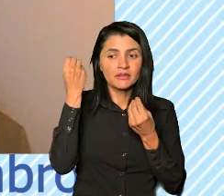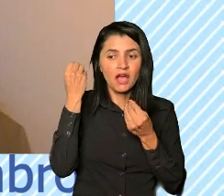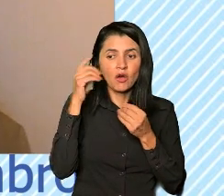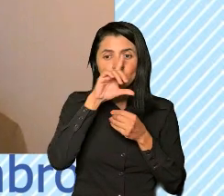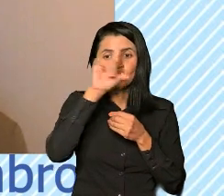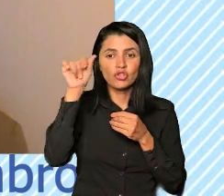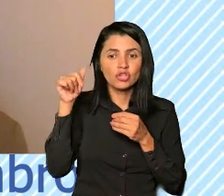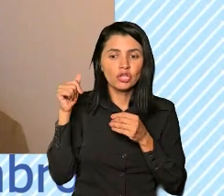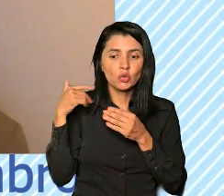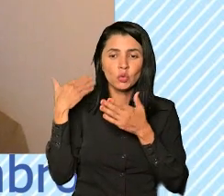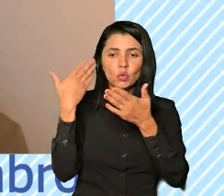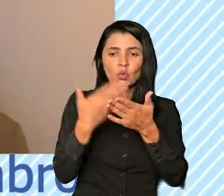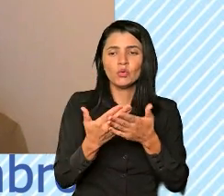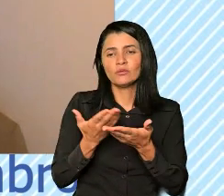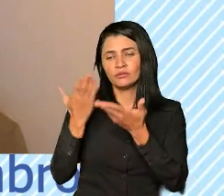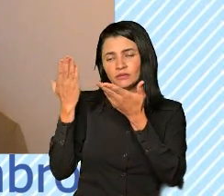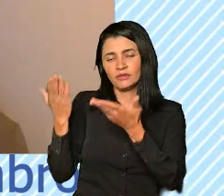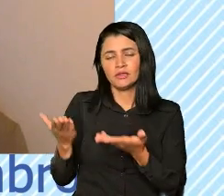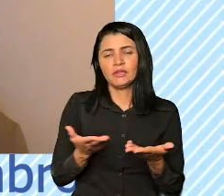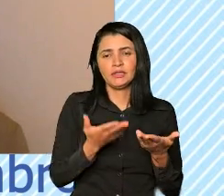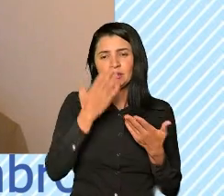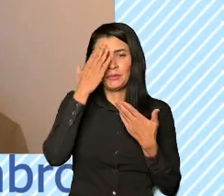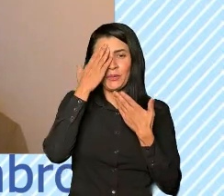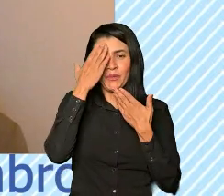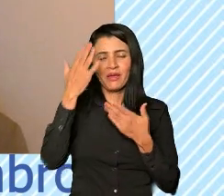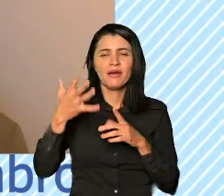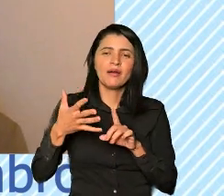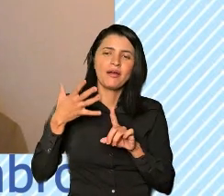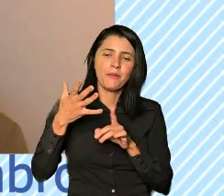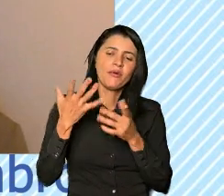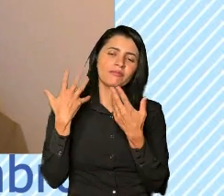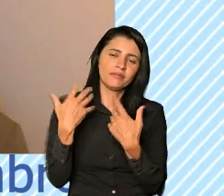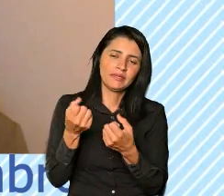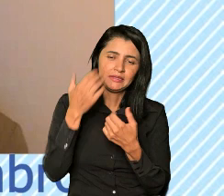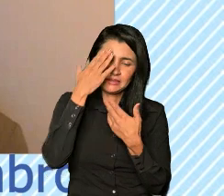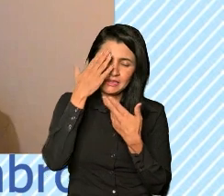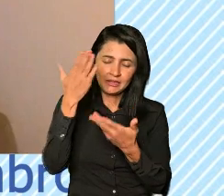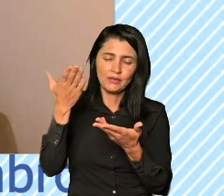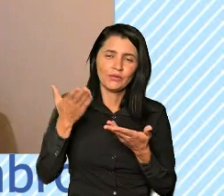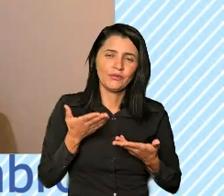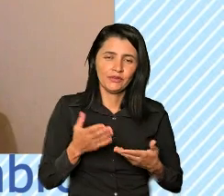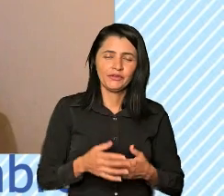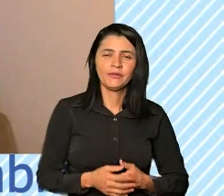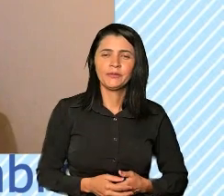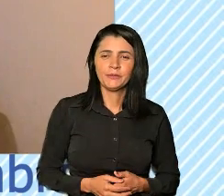Então, Anitta, a palavra está com você. Muito obrigada por ter aceito o nosso convite.